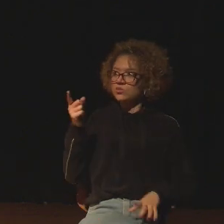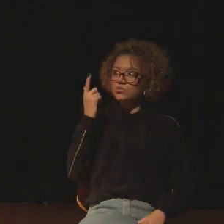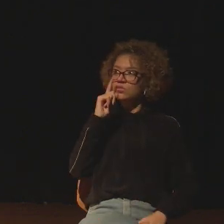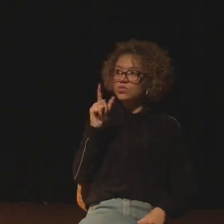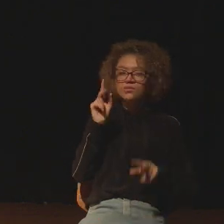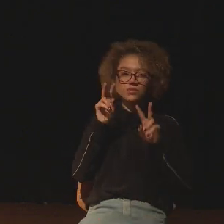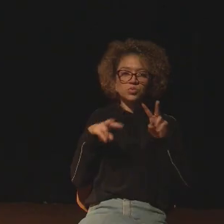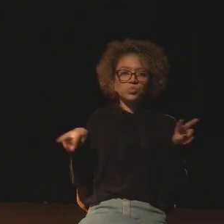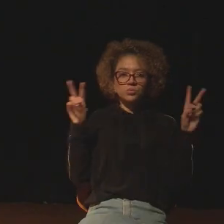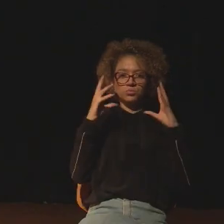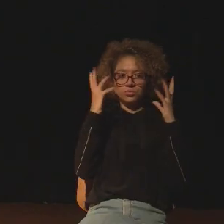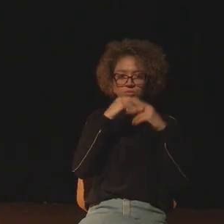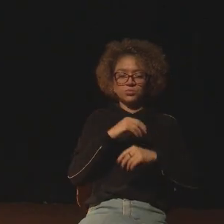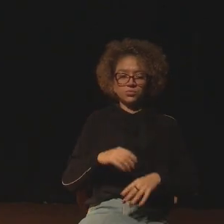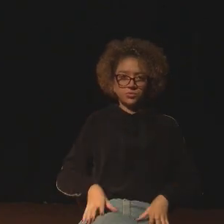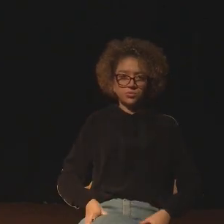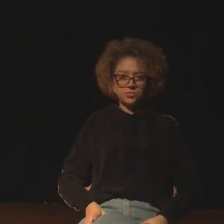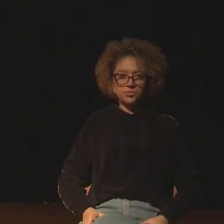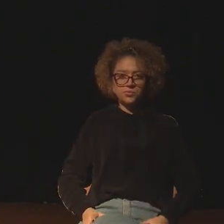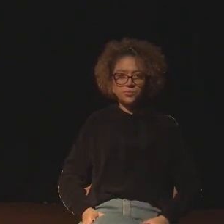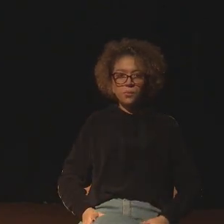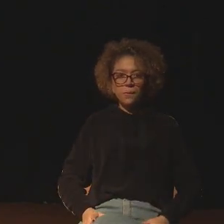conjunto.